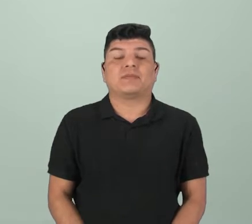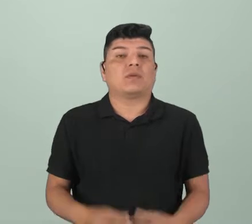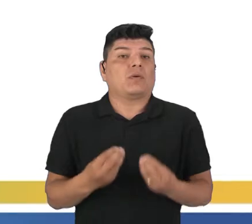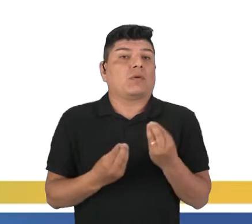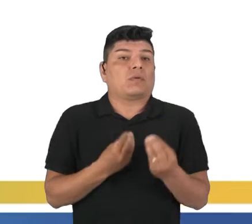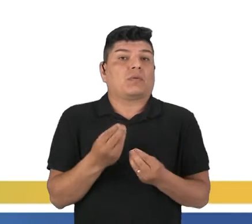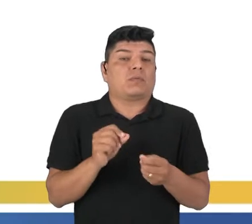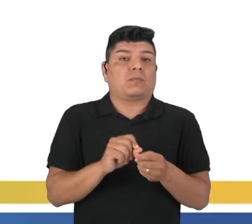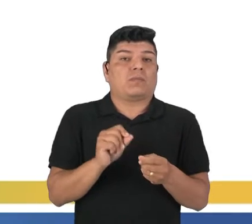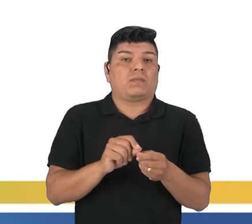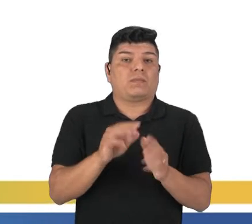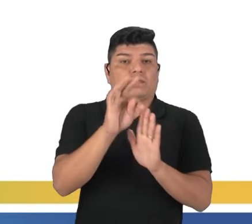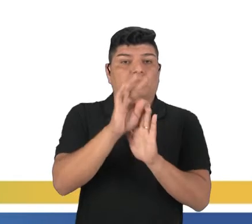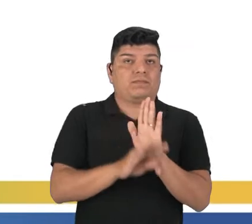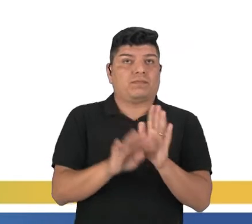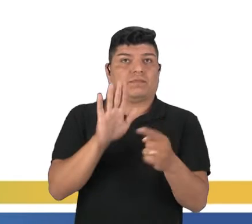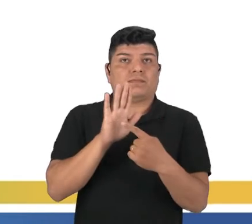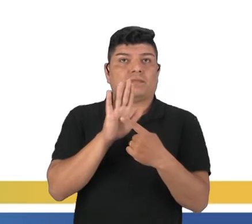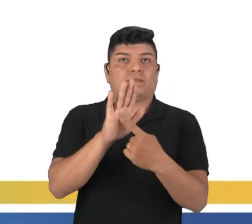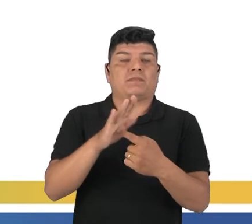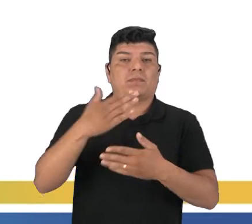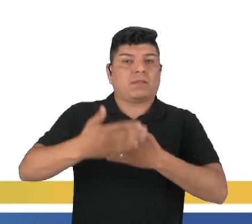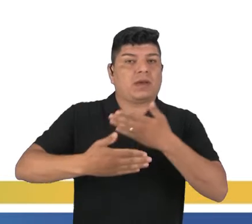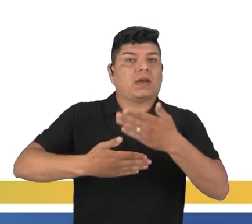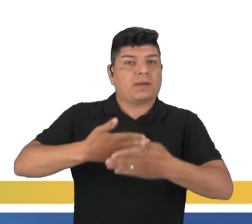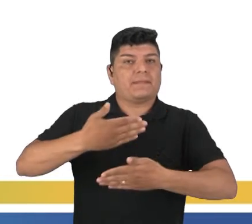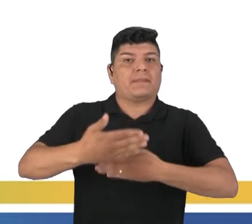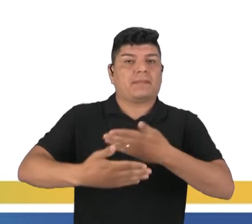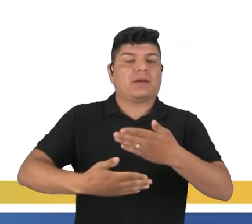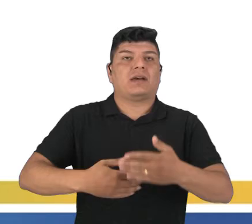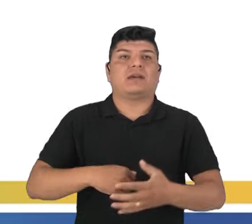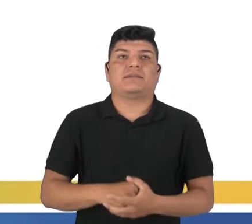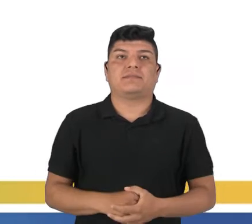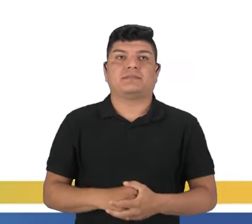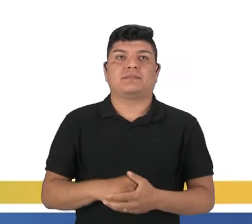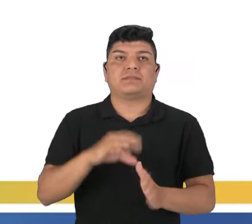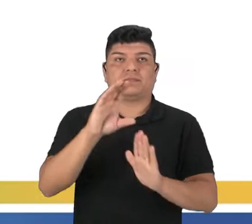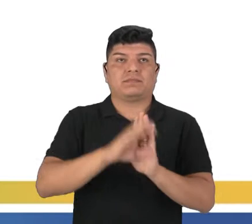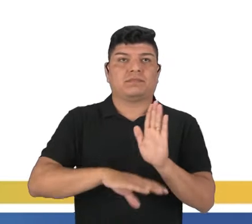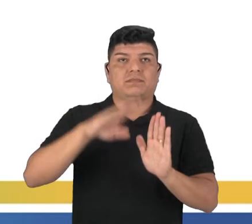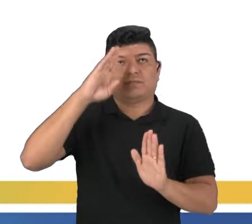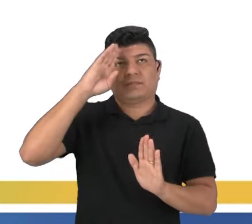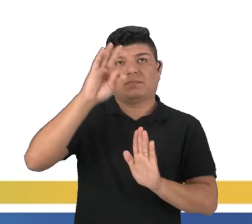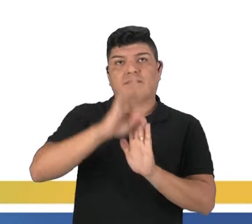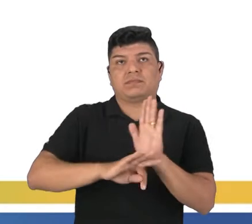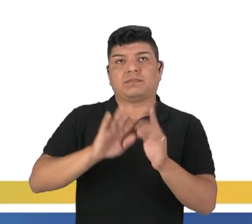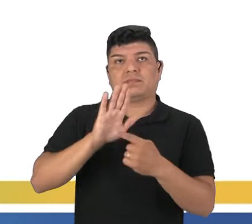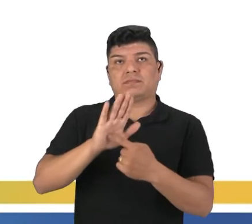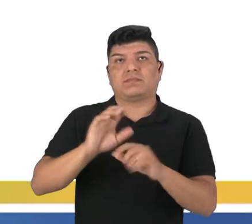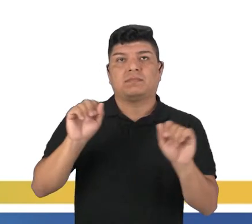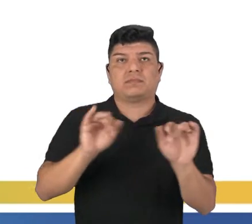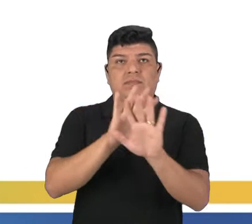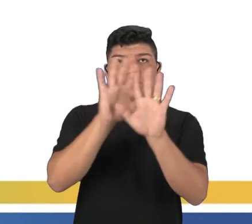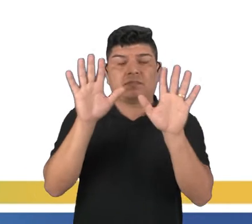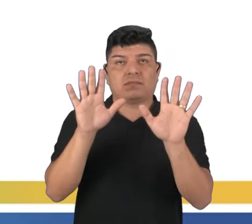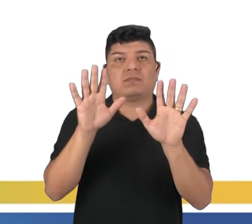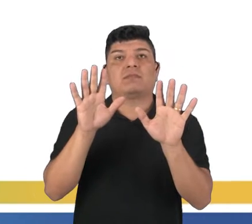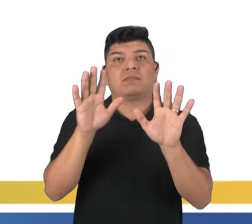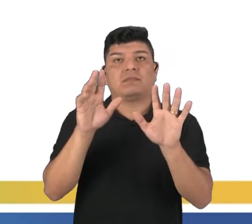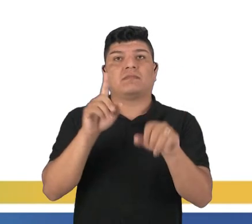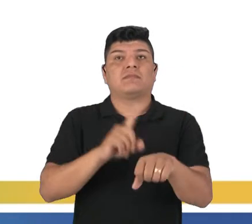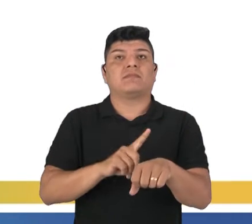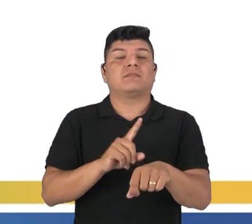Como fazer um texto, né, expositivo ali de passo a passo, com os conceitos principais do texto expositivo, né, claro